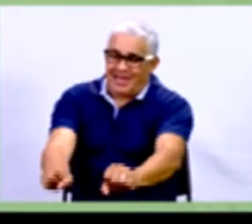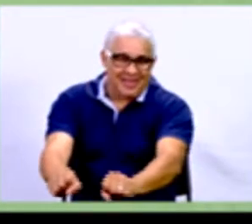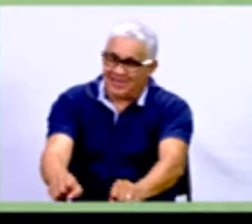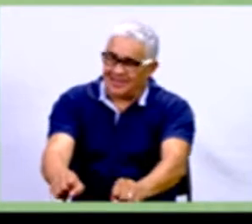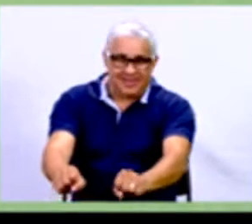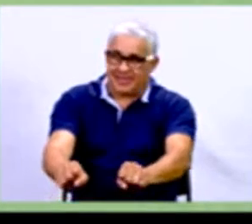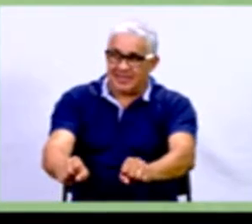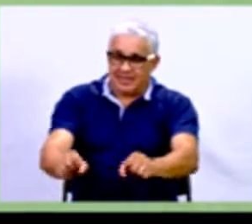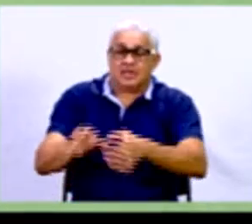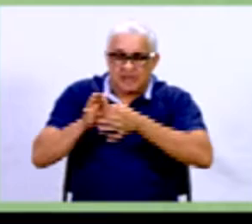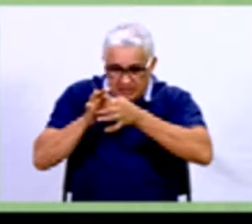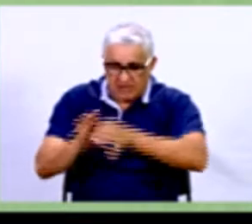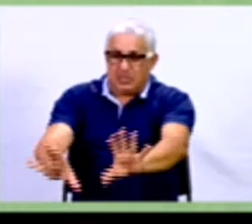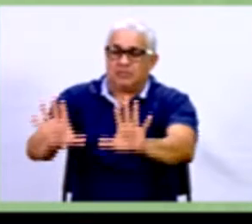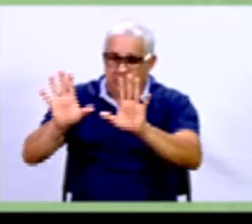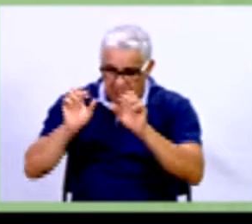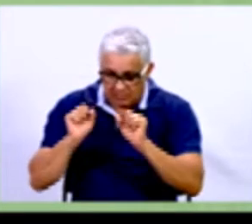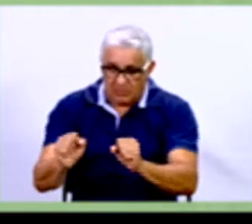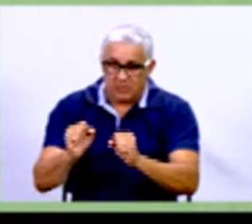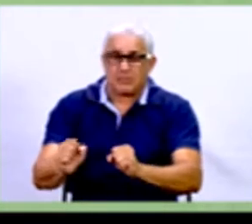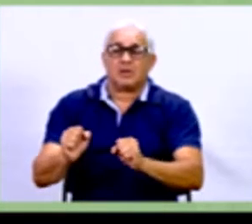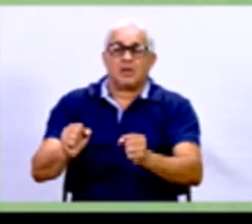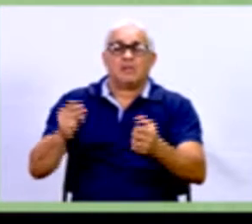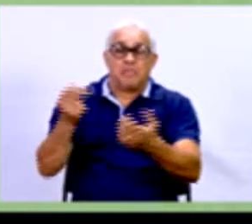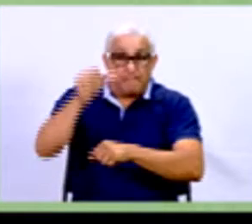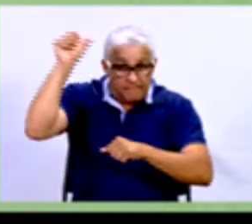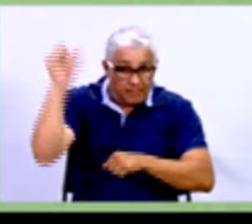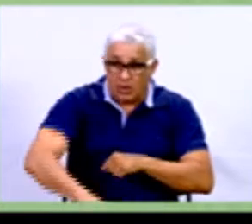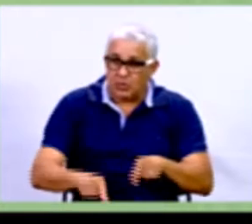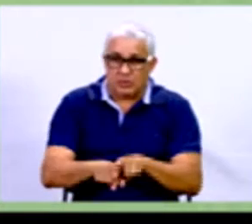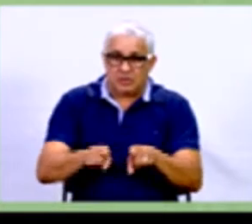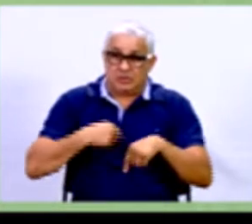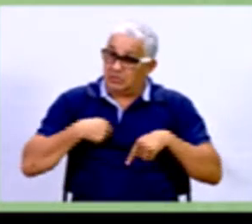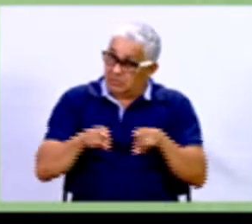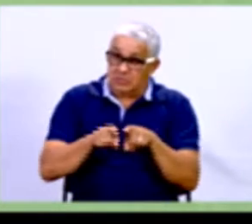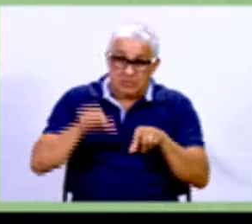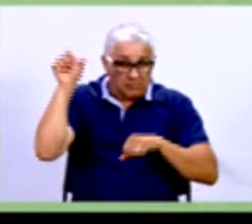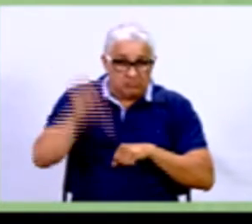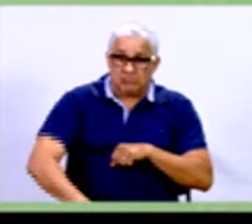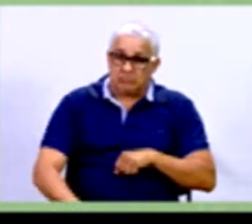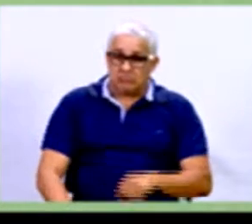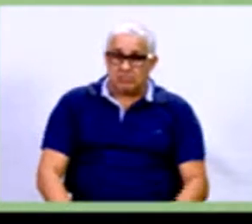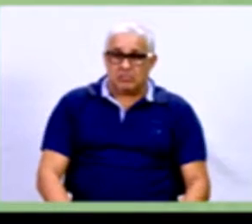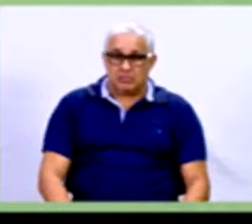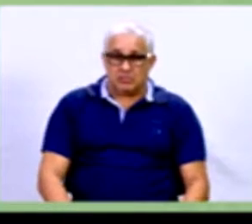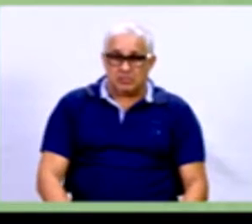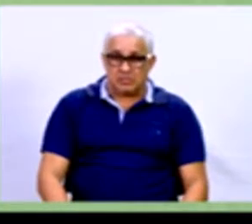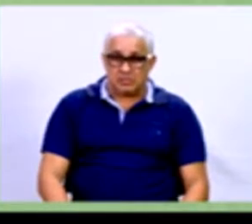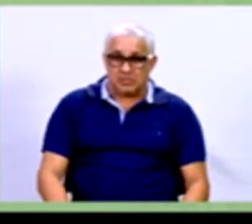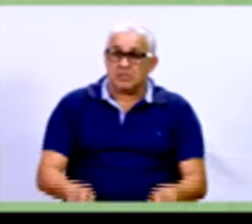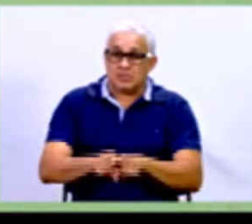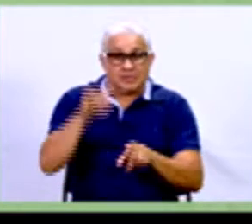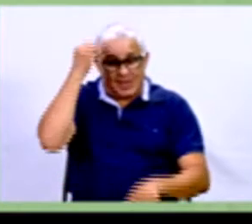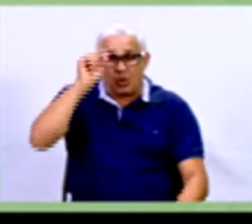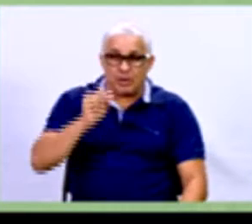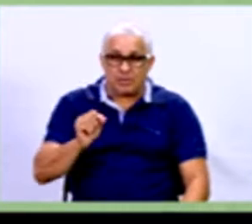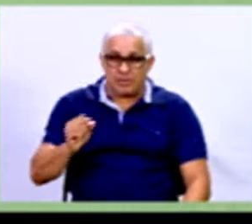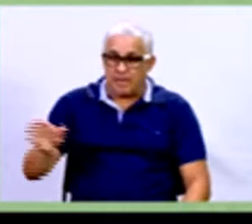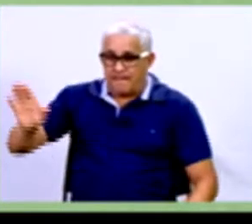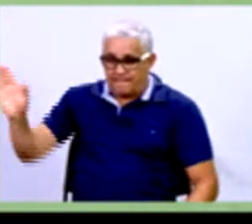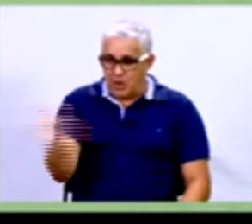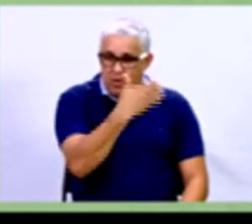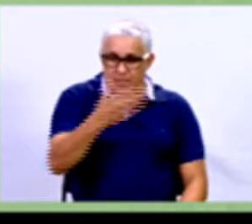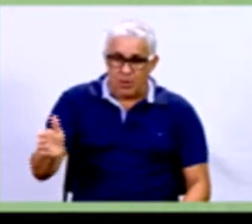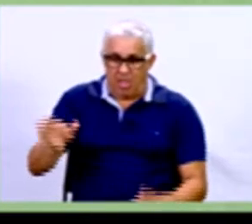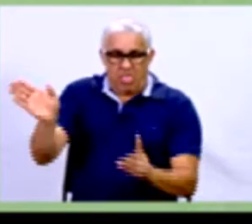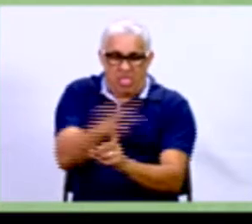convulsão. Não, pode machucar a pessoa, pode se machucar, você pode se machucar. Não dê tapas na pessoa, nem jogue água